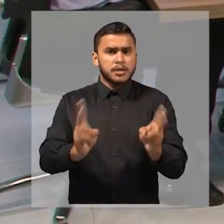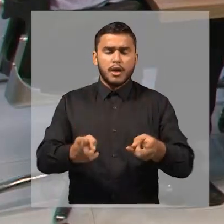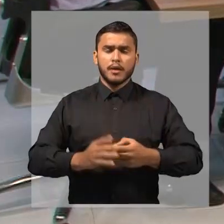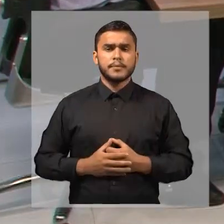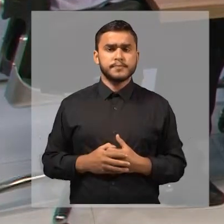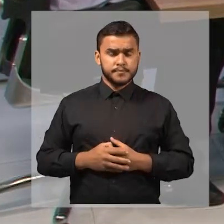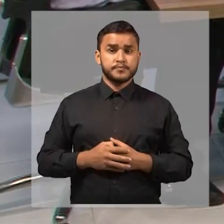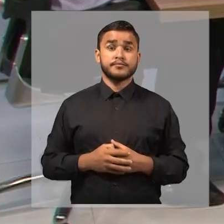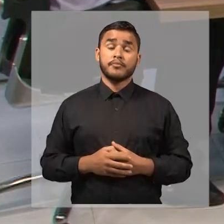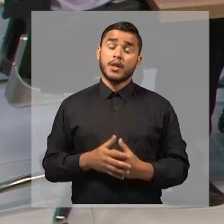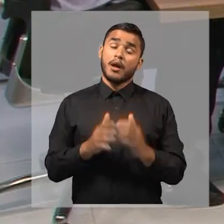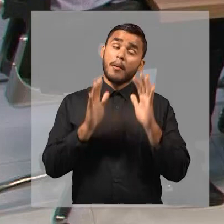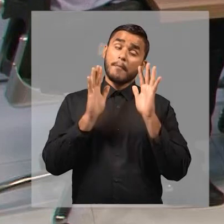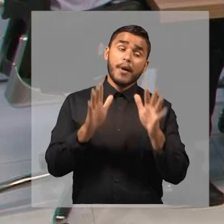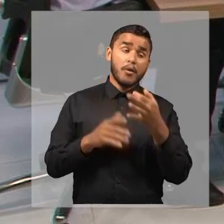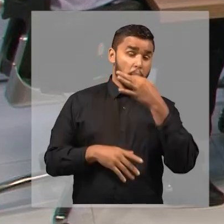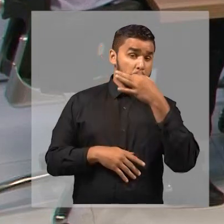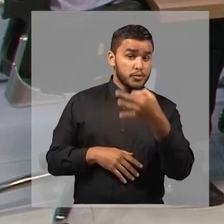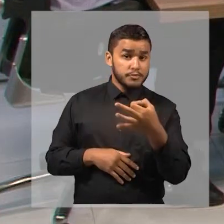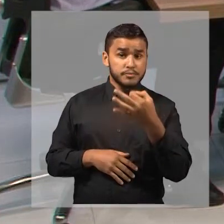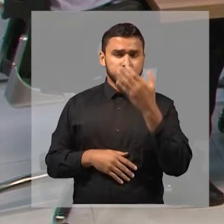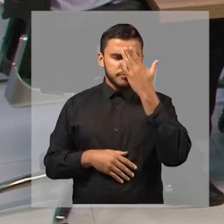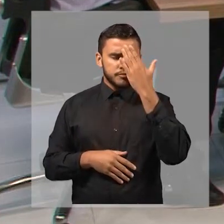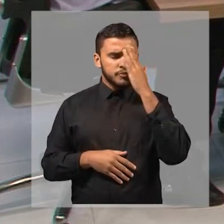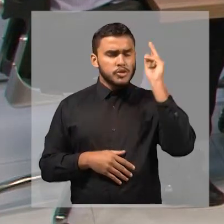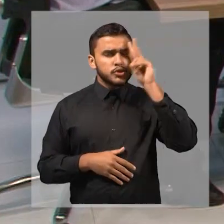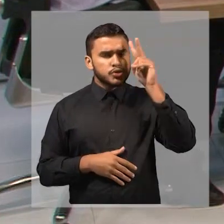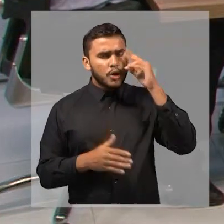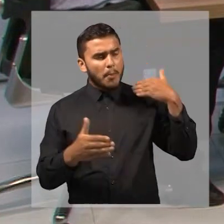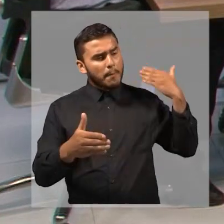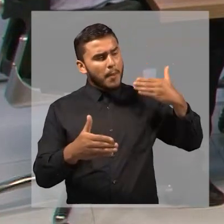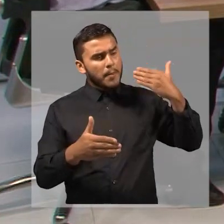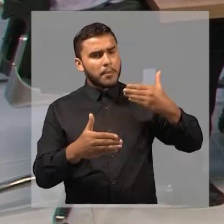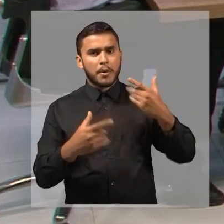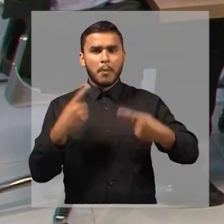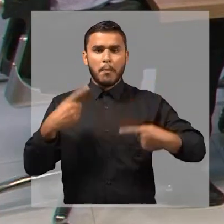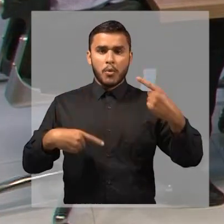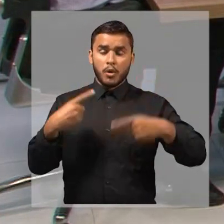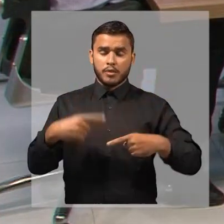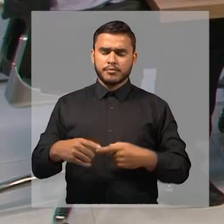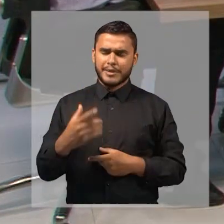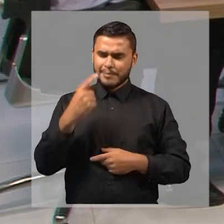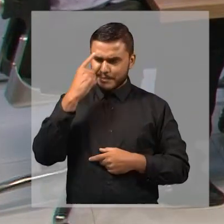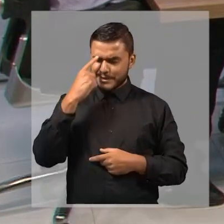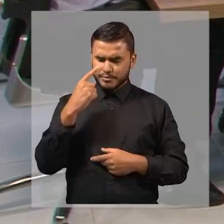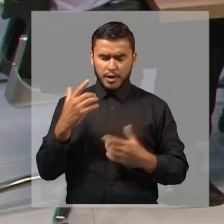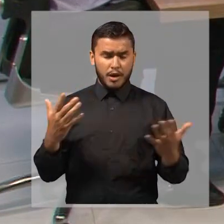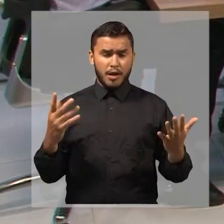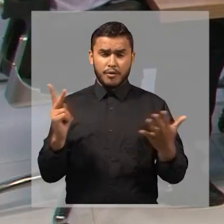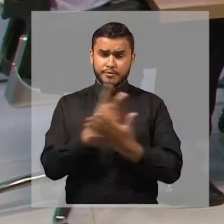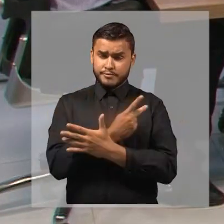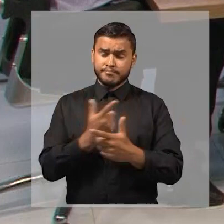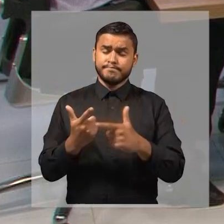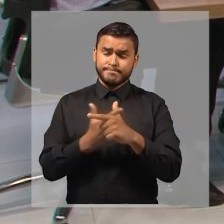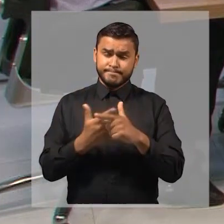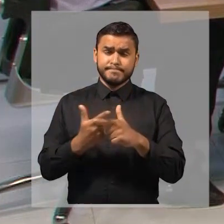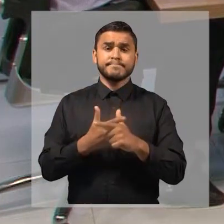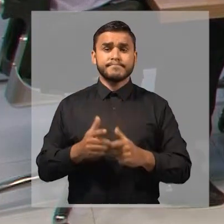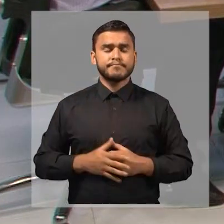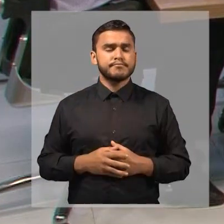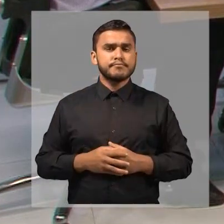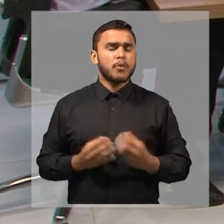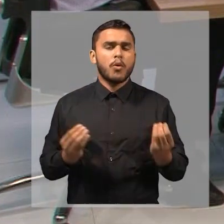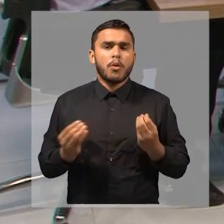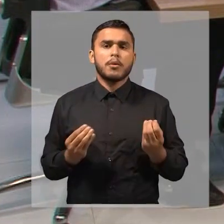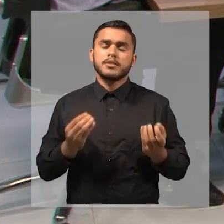tem nada de novo e é o que deve ser feito. Né? O que nós temos é que na história política brasileira isso não convence. Quer dizer,